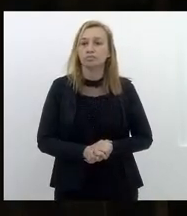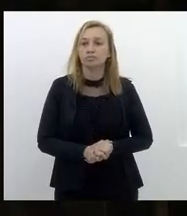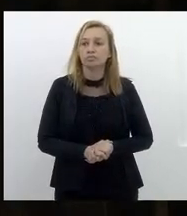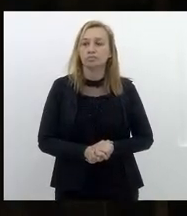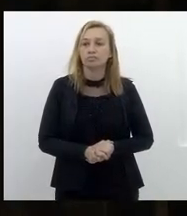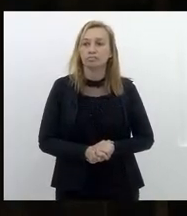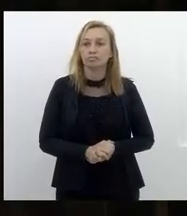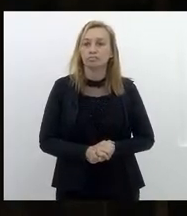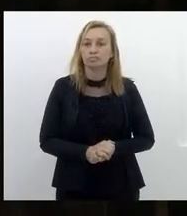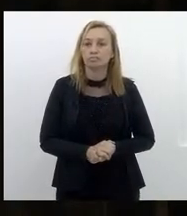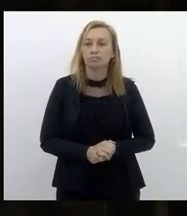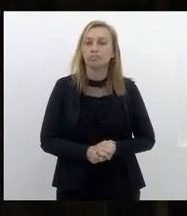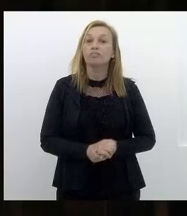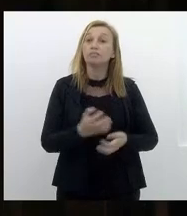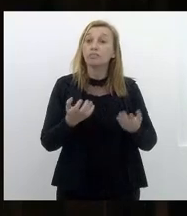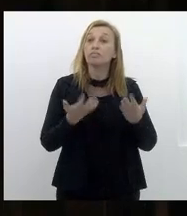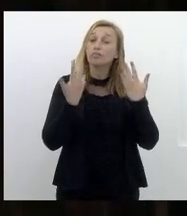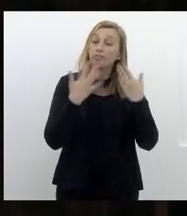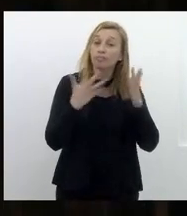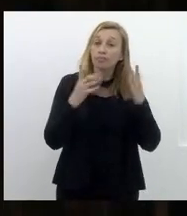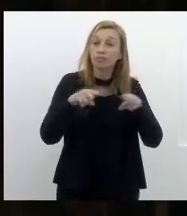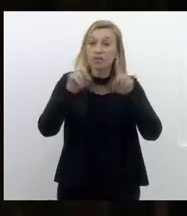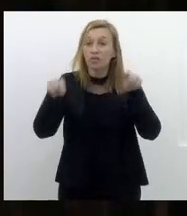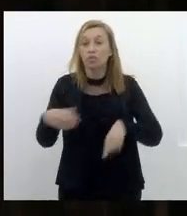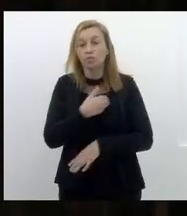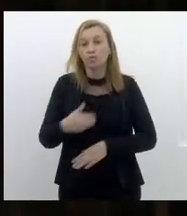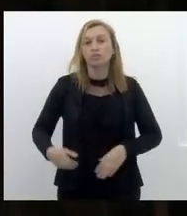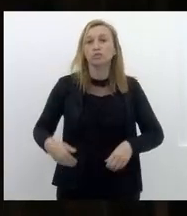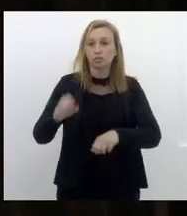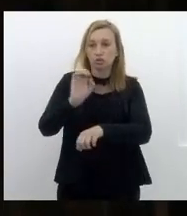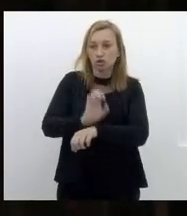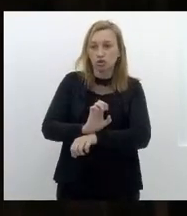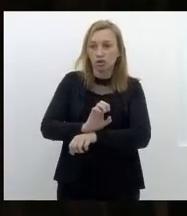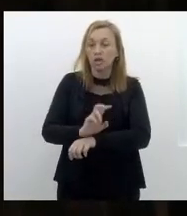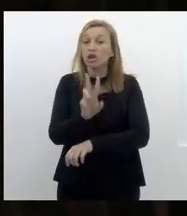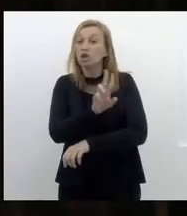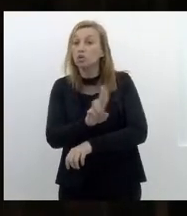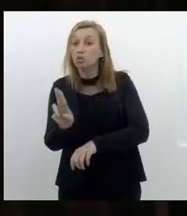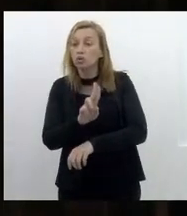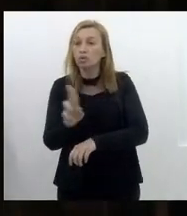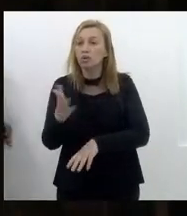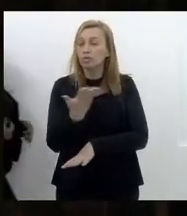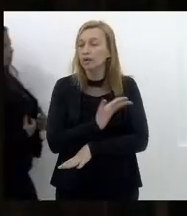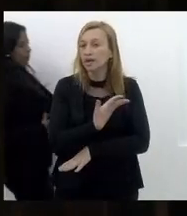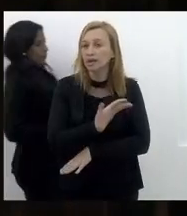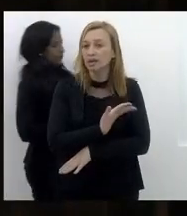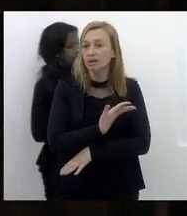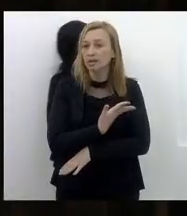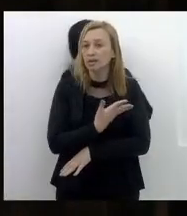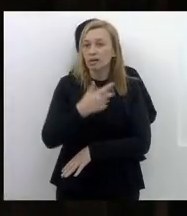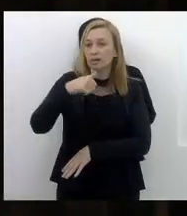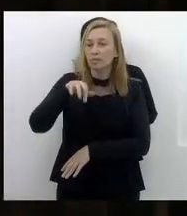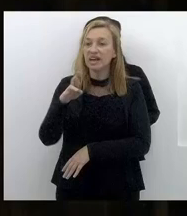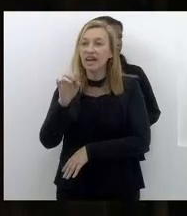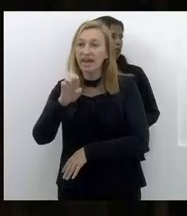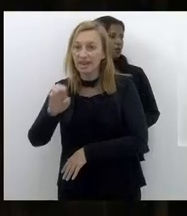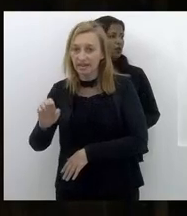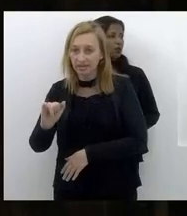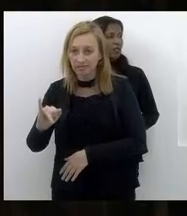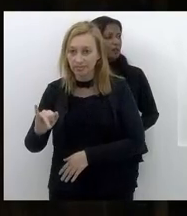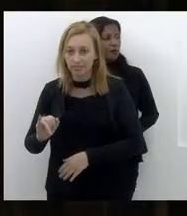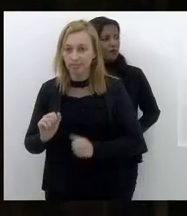e que ela que cumprimentar os servidores públicos nesse estado em nome da minha querida amiga mariléia